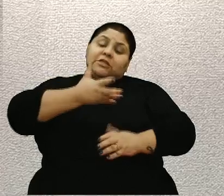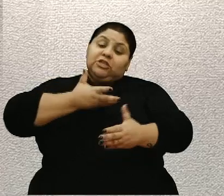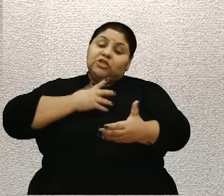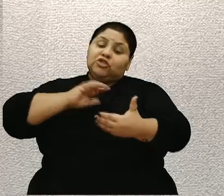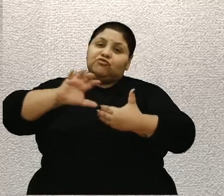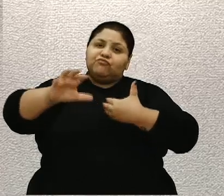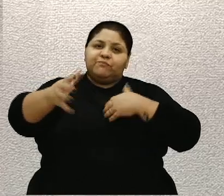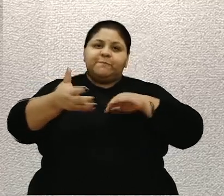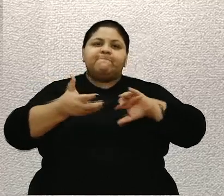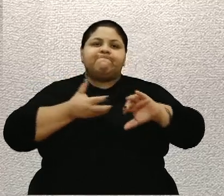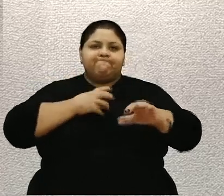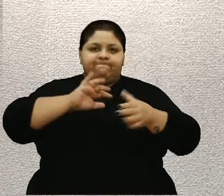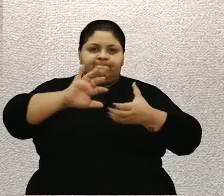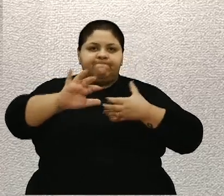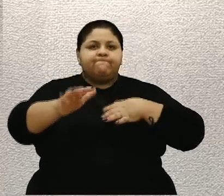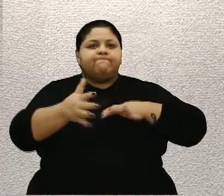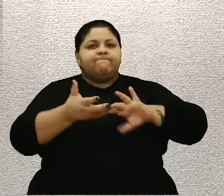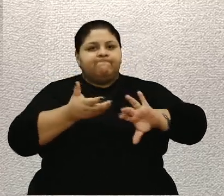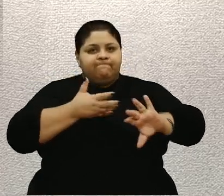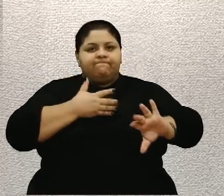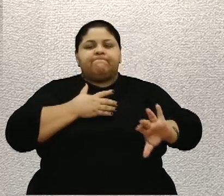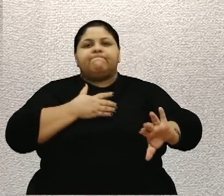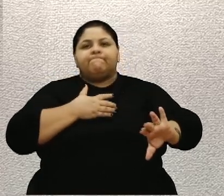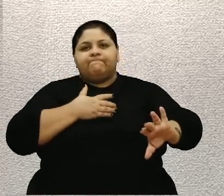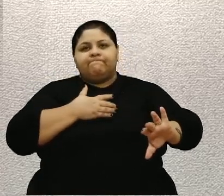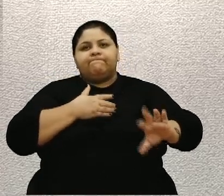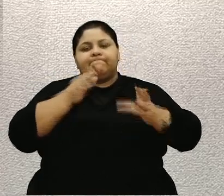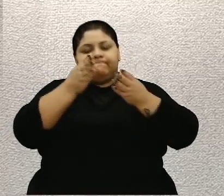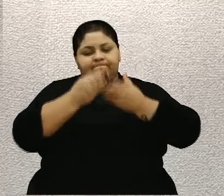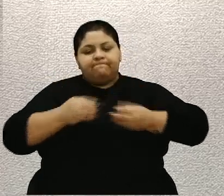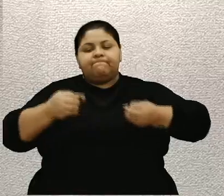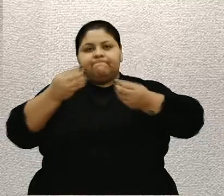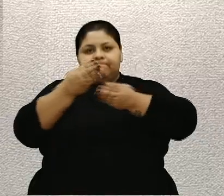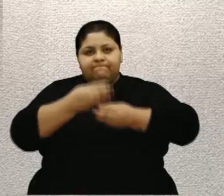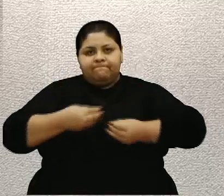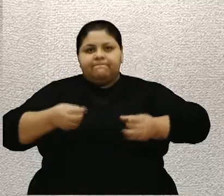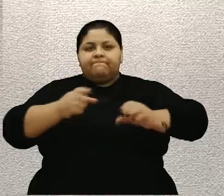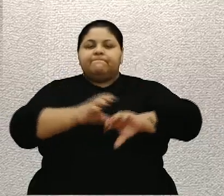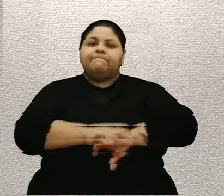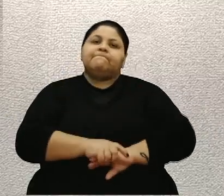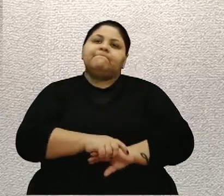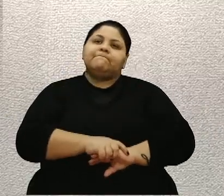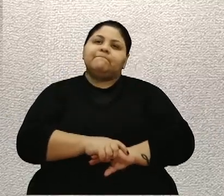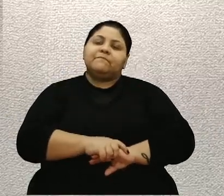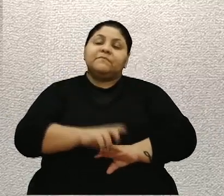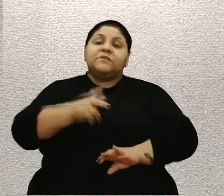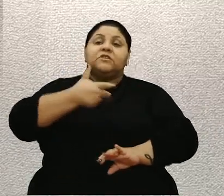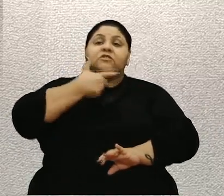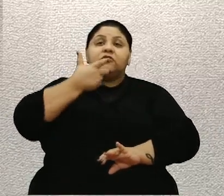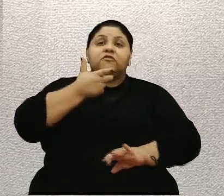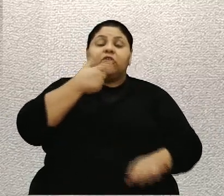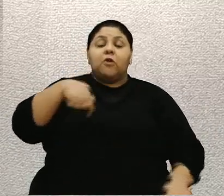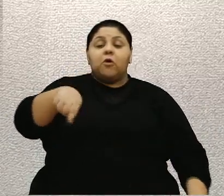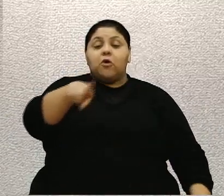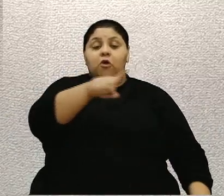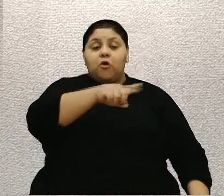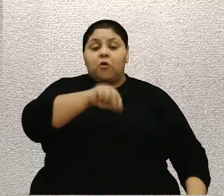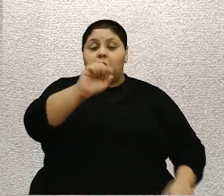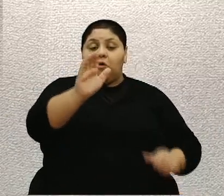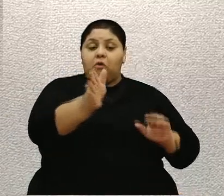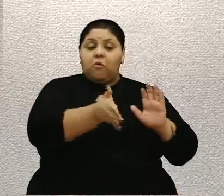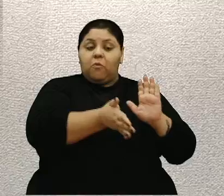de vocês e fica sensibilizado. A senhora disse que nós que